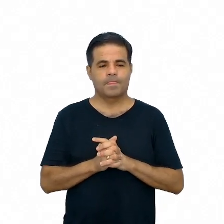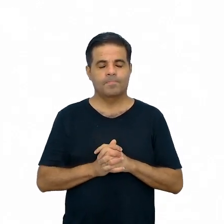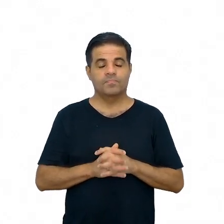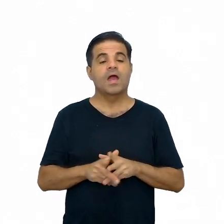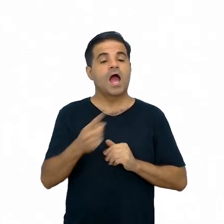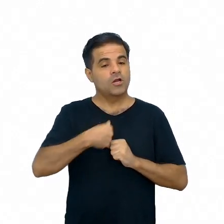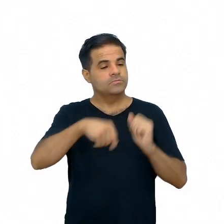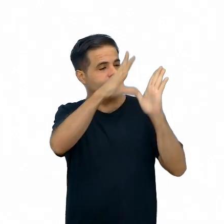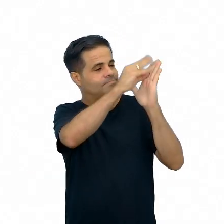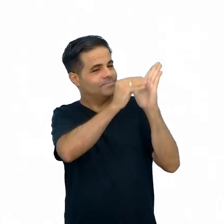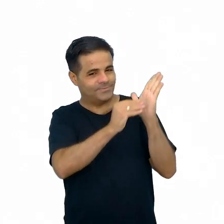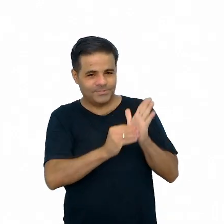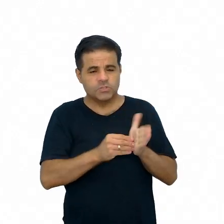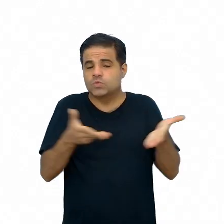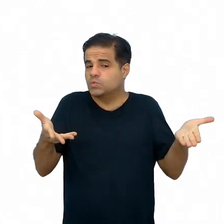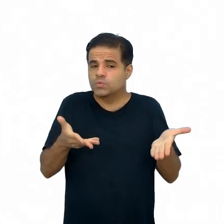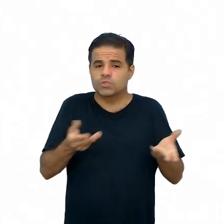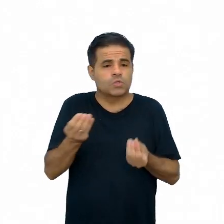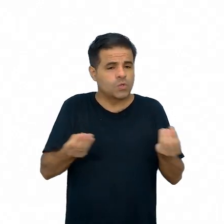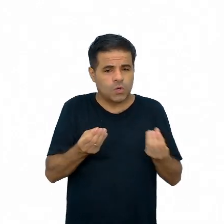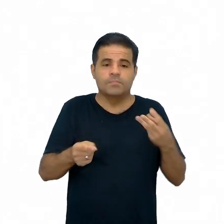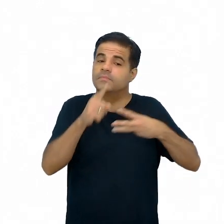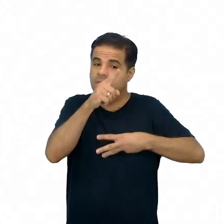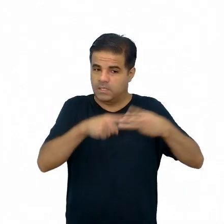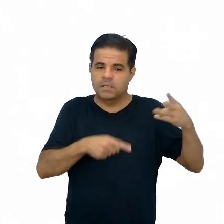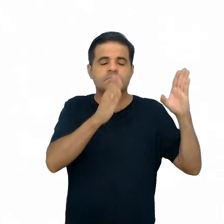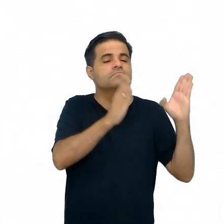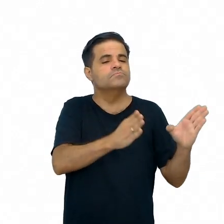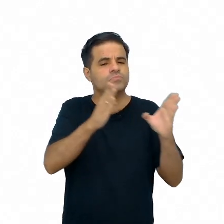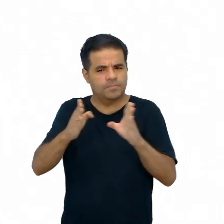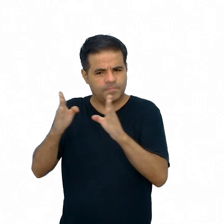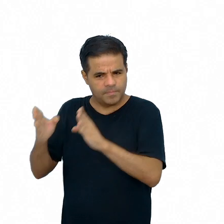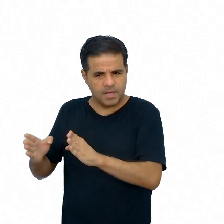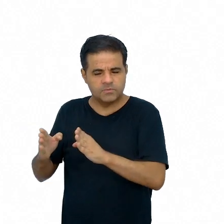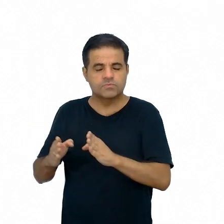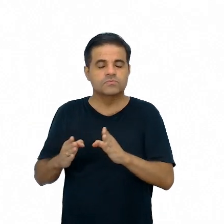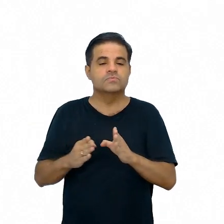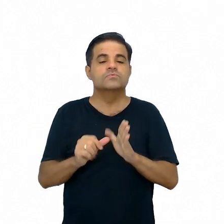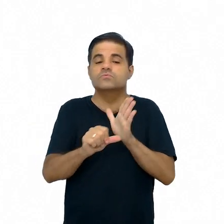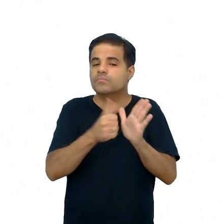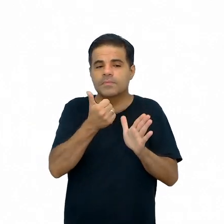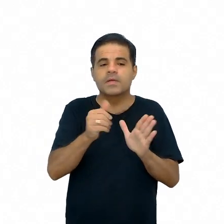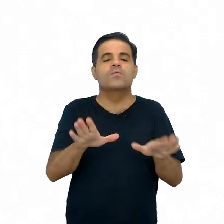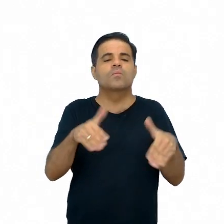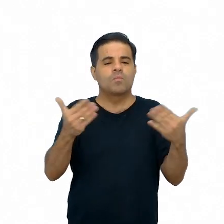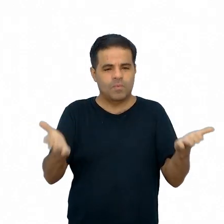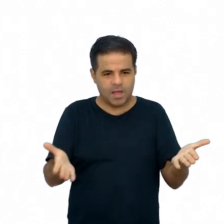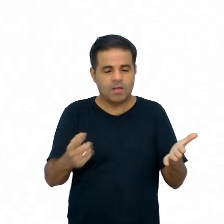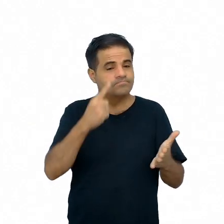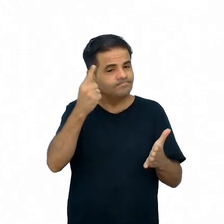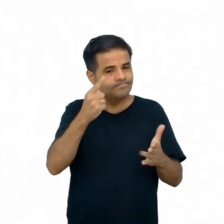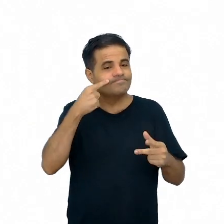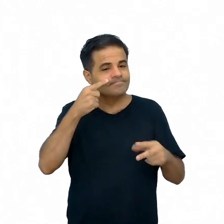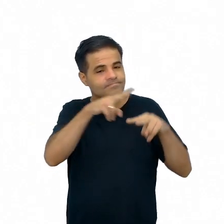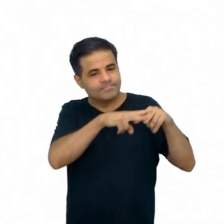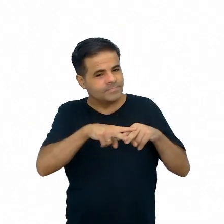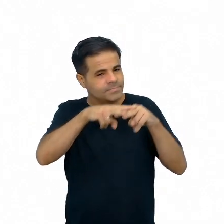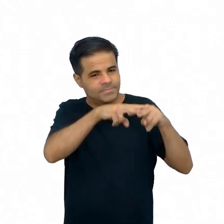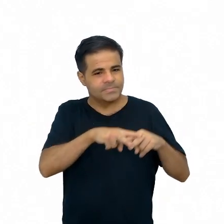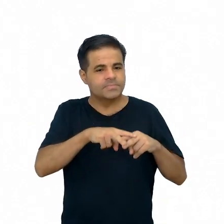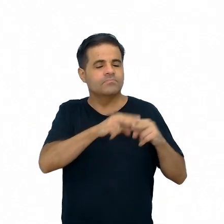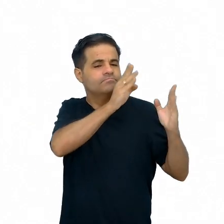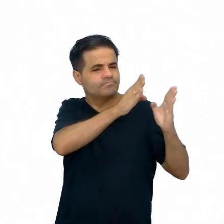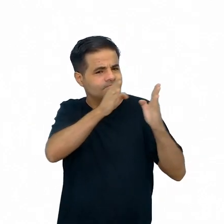A nossa agenda hoje é composta por 3 momentos. Tá? O primeiro momento, nós iremos revisitar